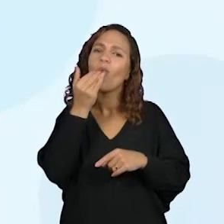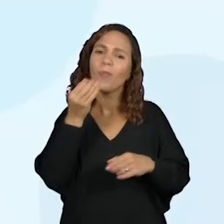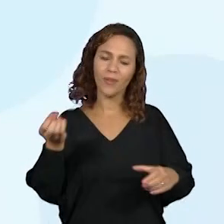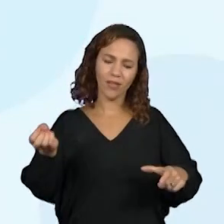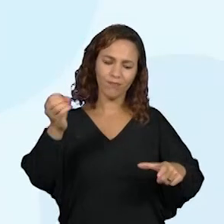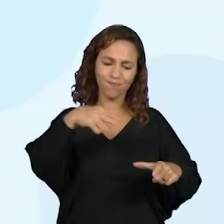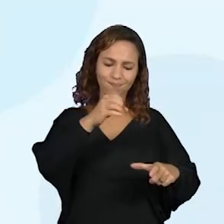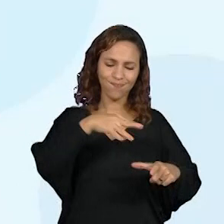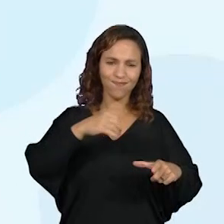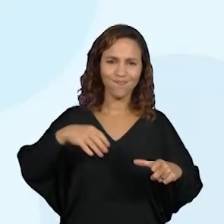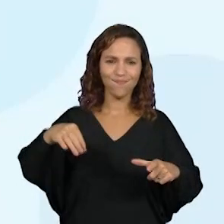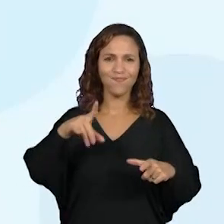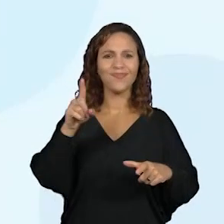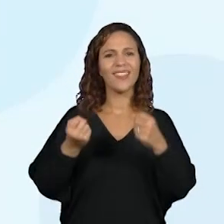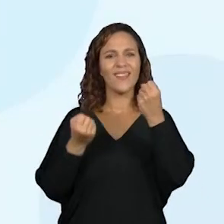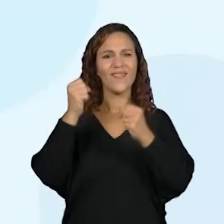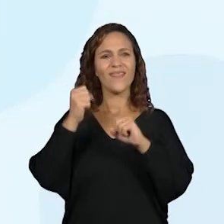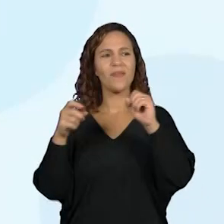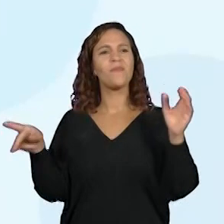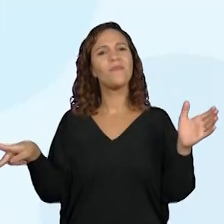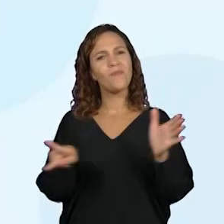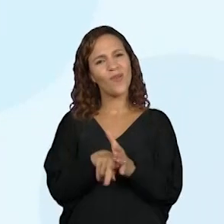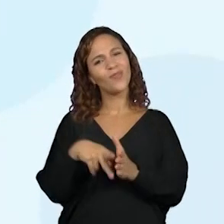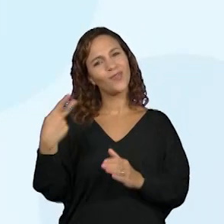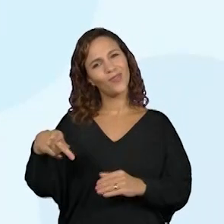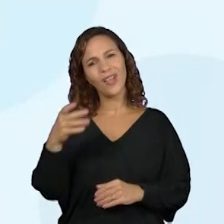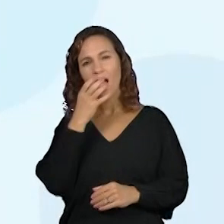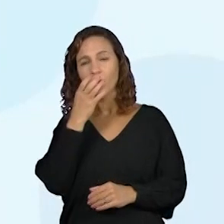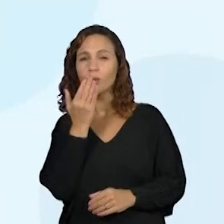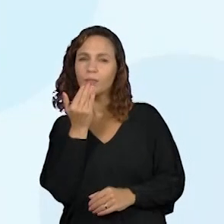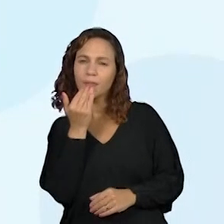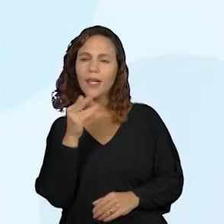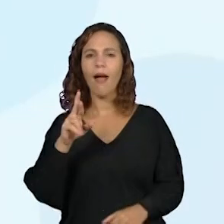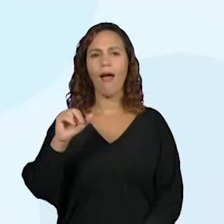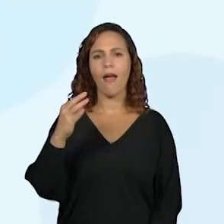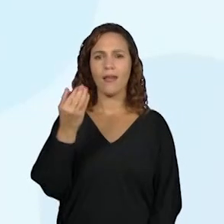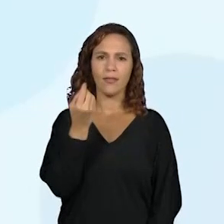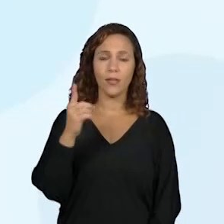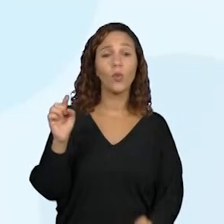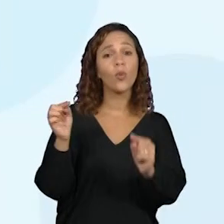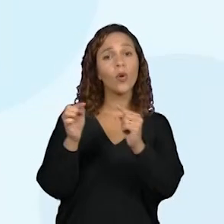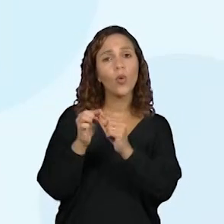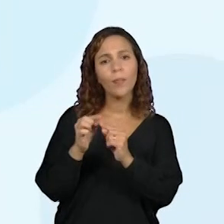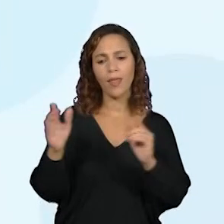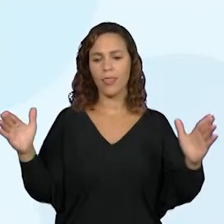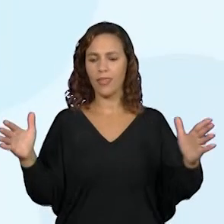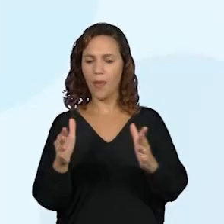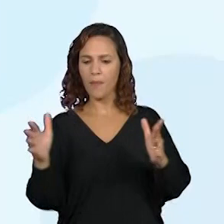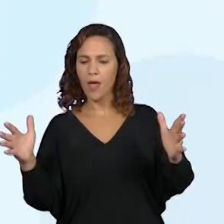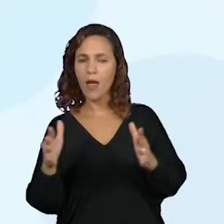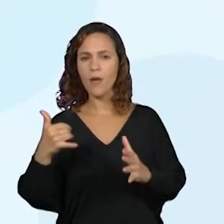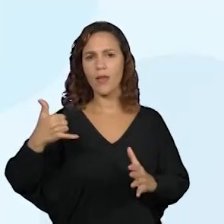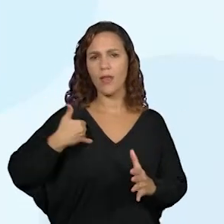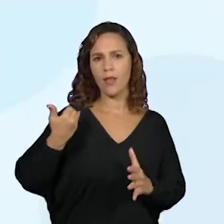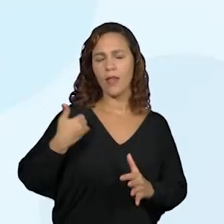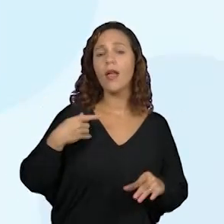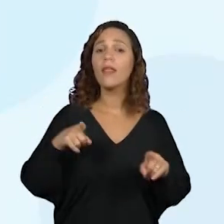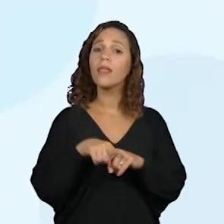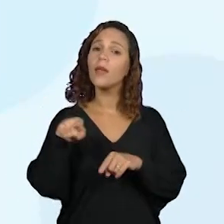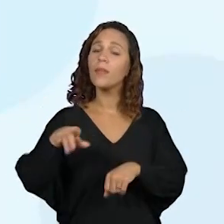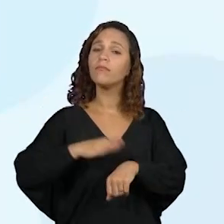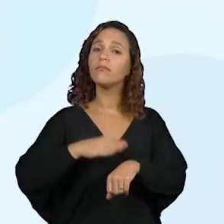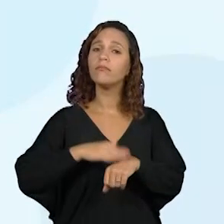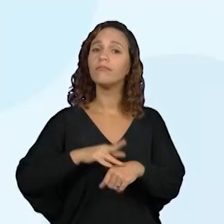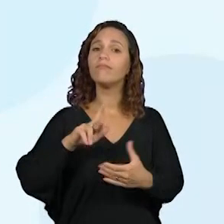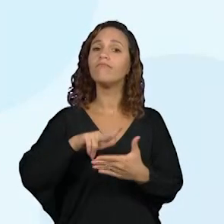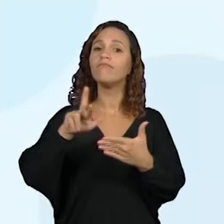industrializadas que devem ser oferecidas de acordo com o tamanho idade e atividades que o